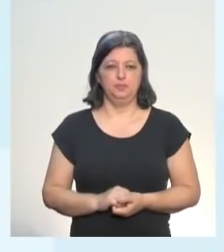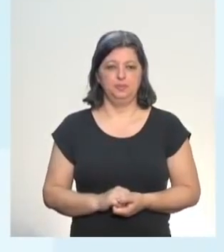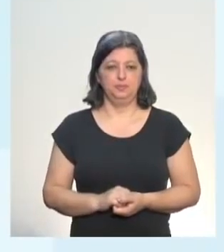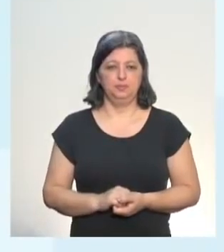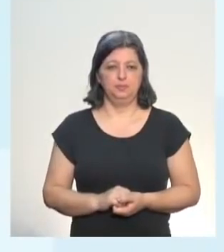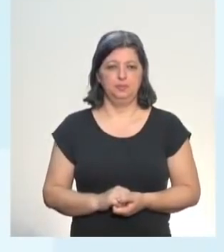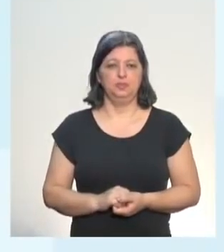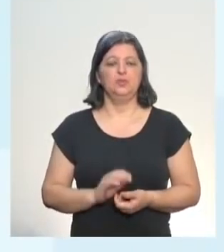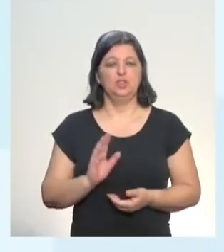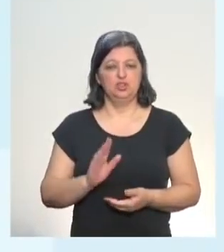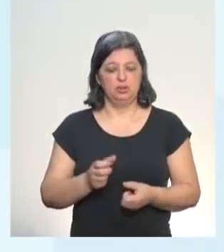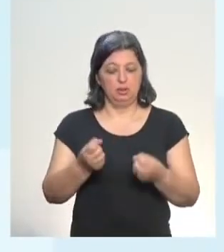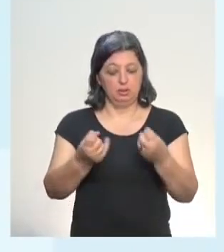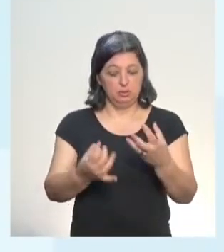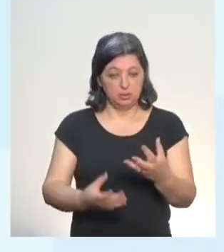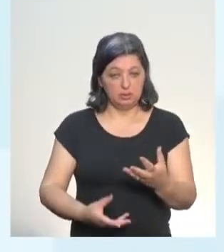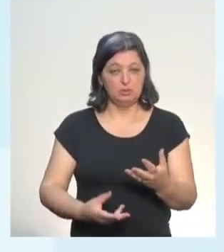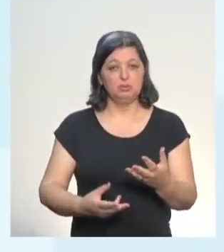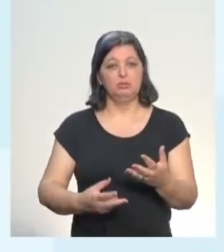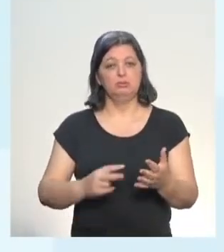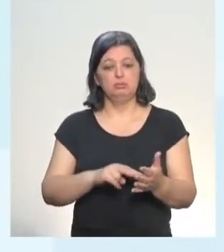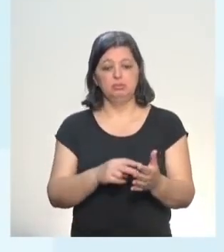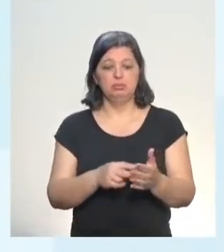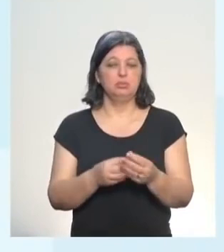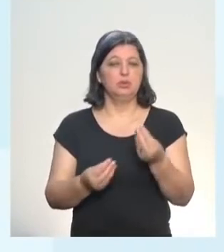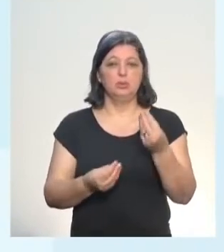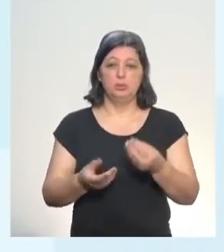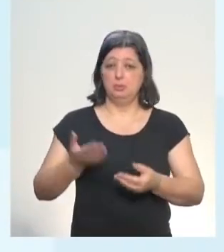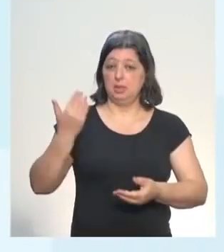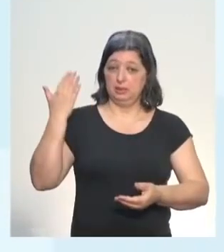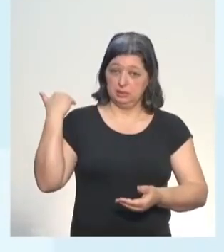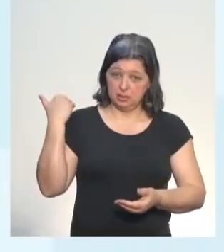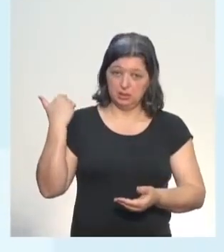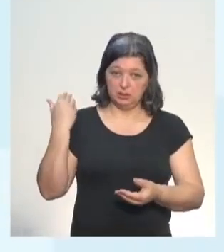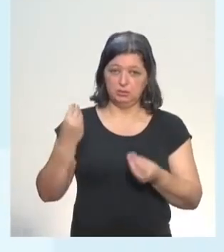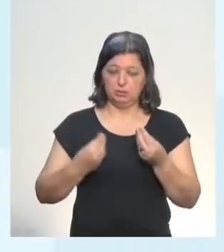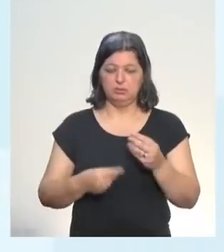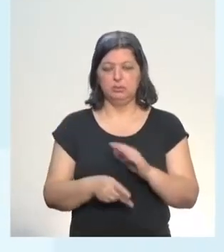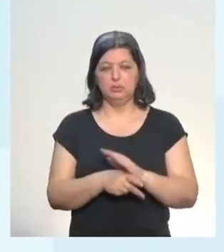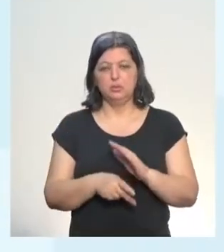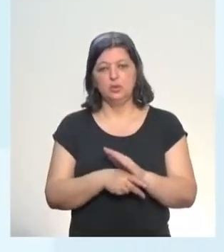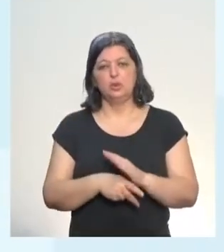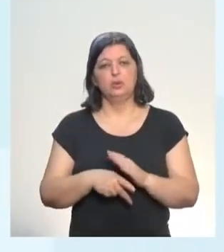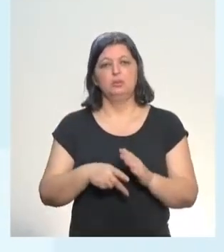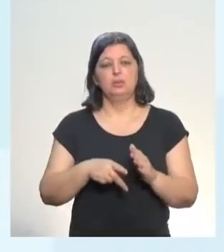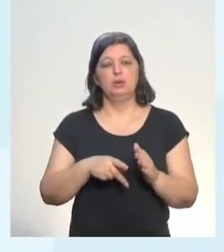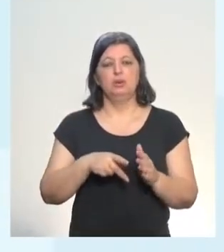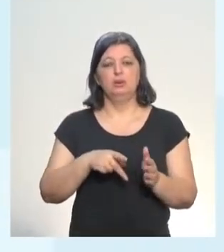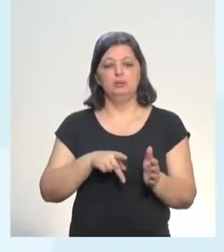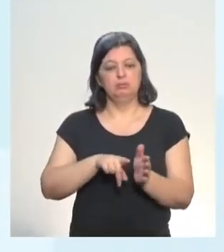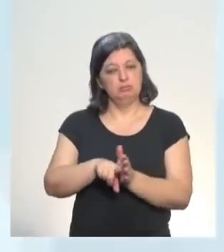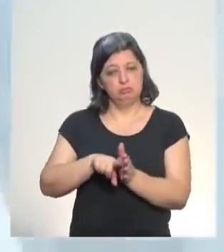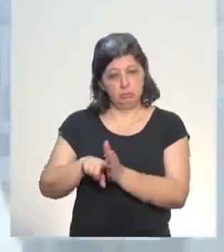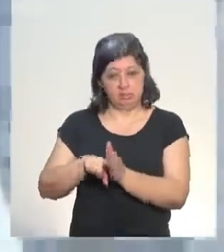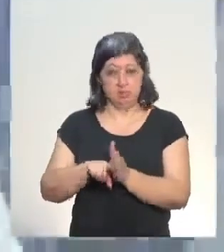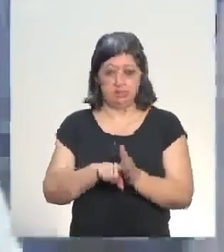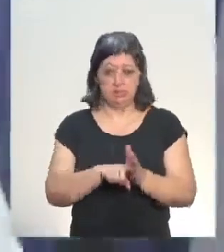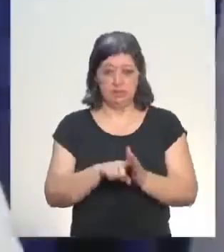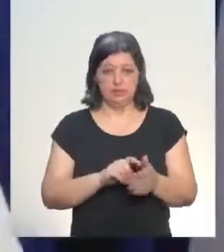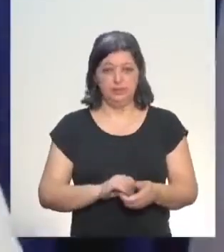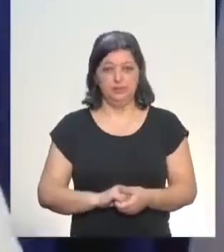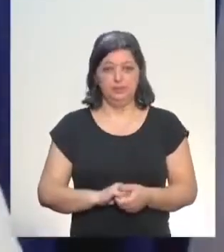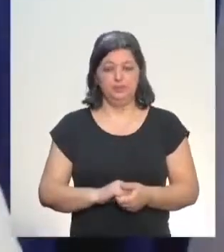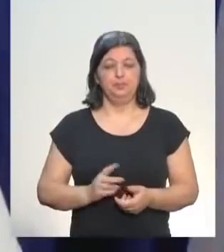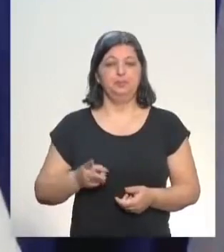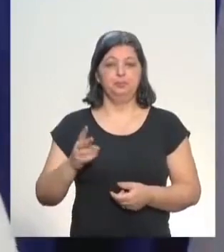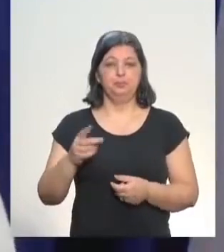bastante o passado, a gente ainda vai tomar mais o passado, vocês viram que é uma biografia, certo? E aí, só para continuar, então, no próximo